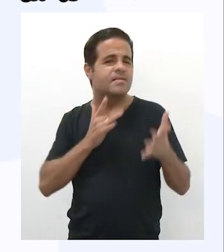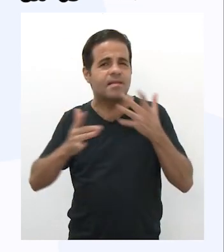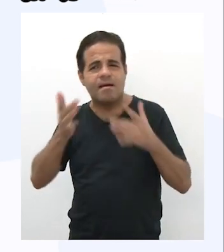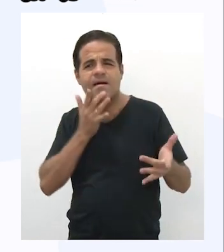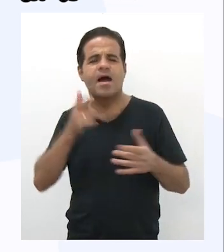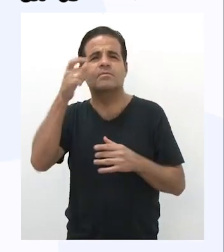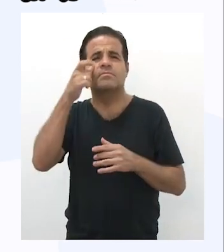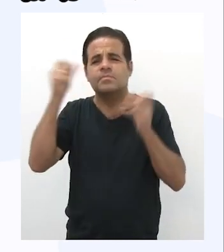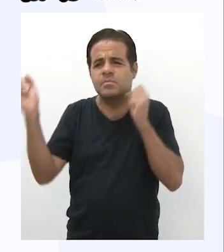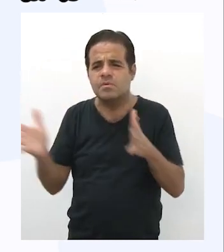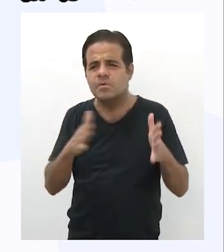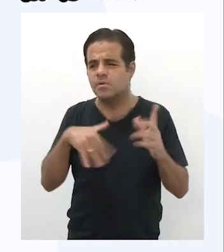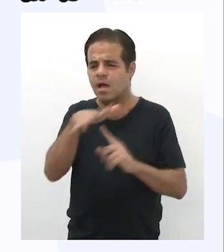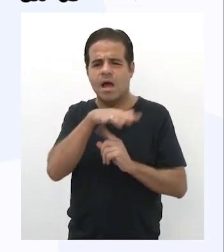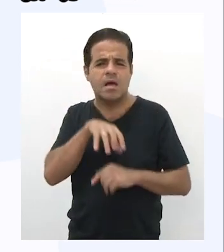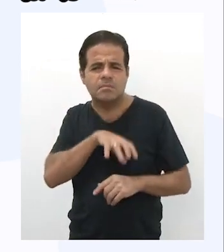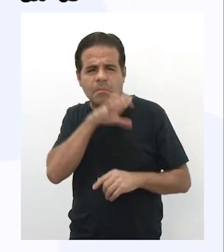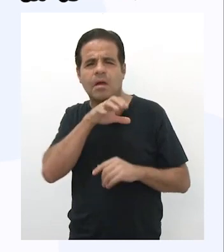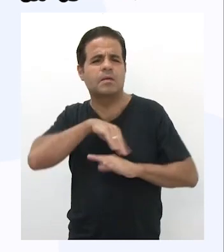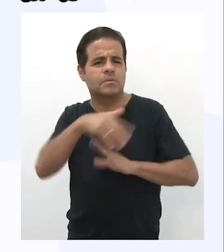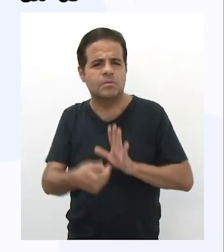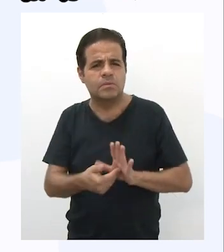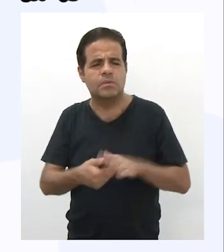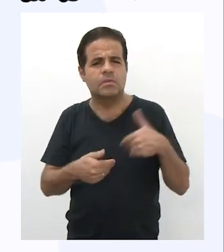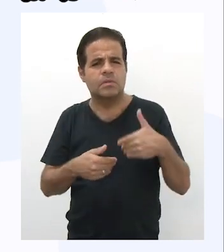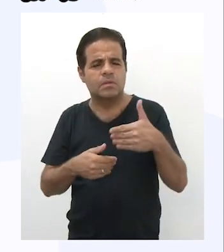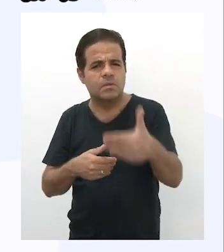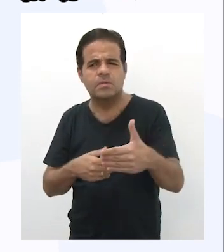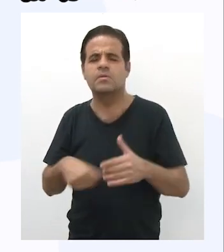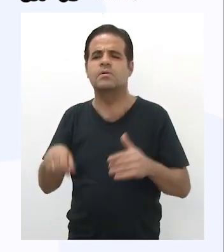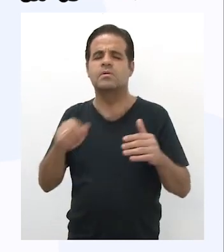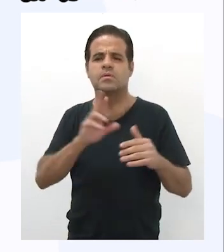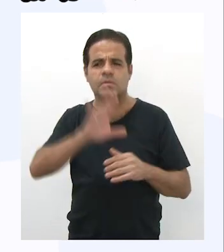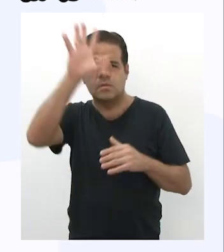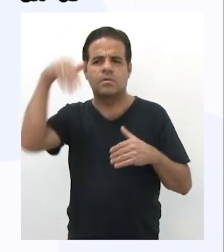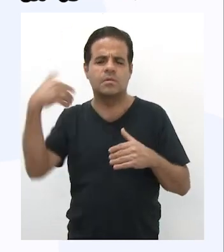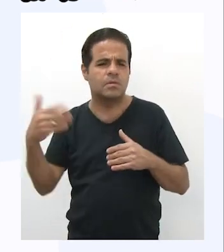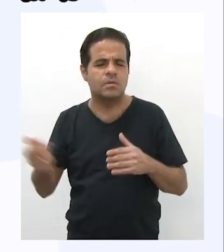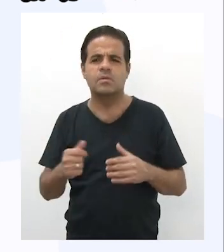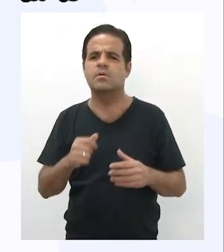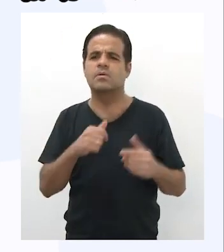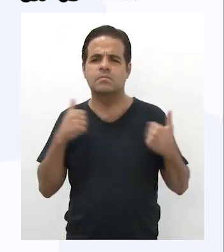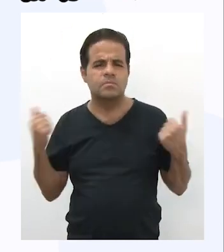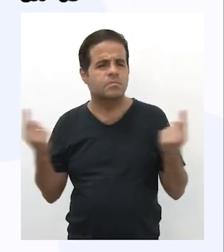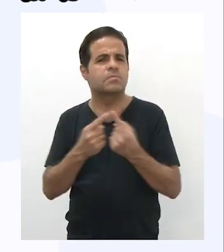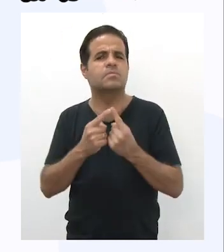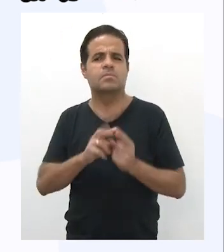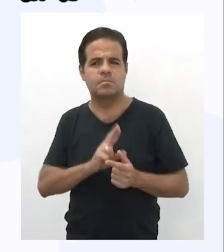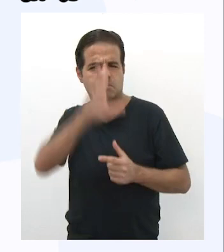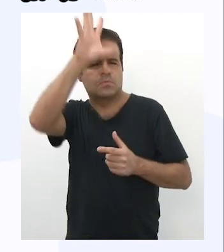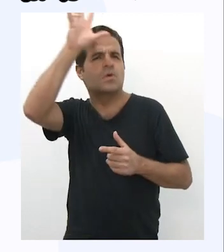teatros, caça de animais. E isso tudo aconteceu durante a República, né, durante o período de República